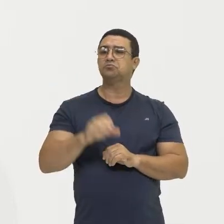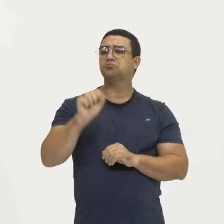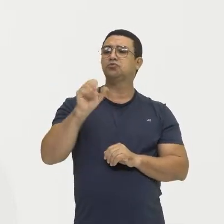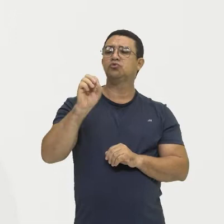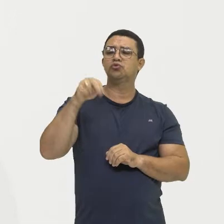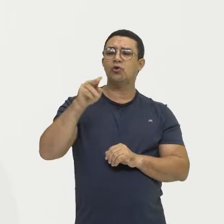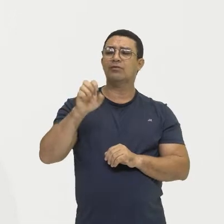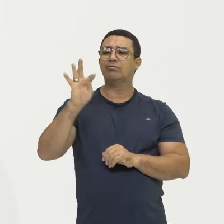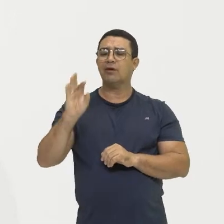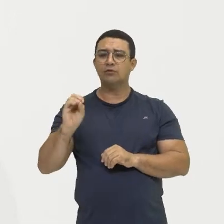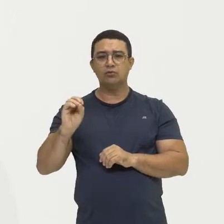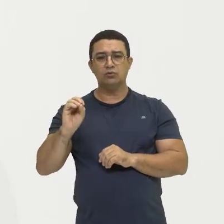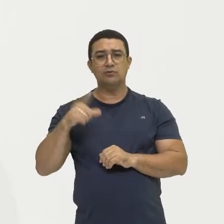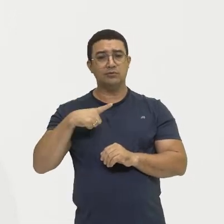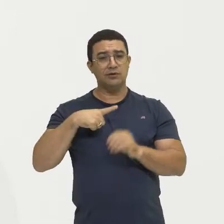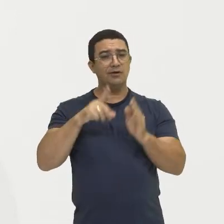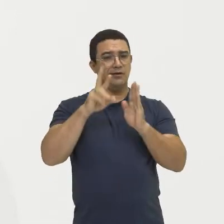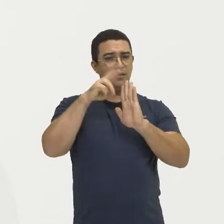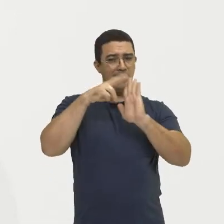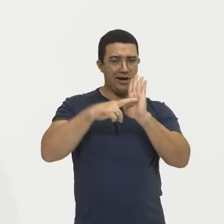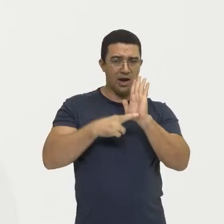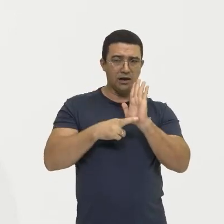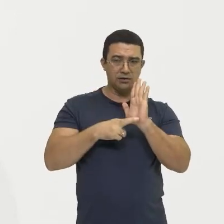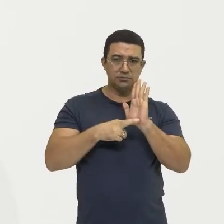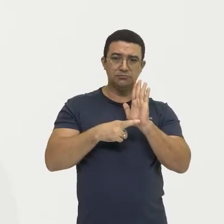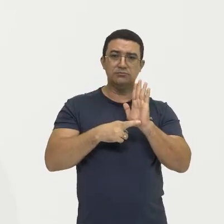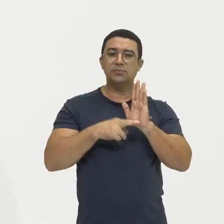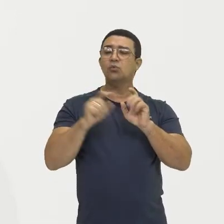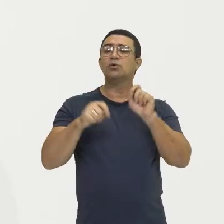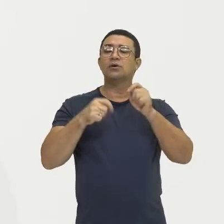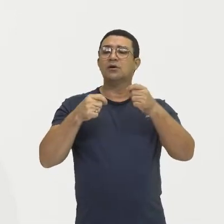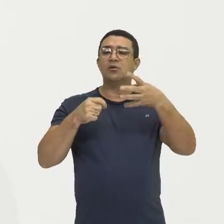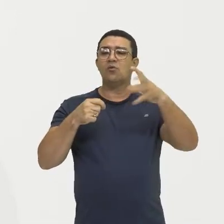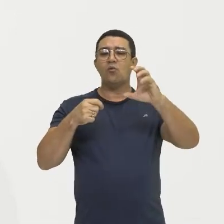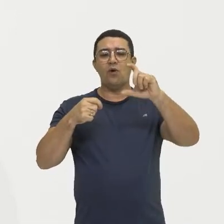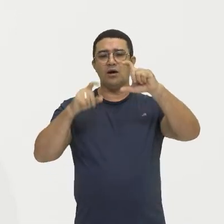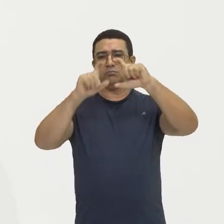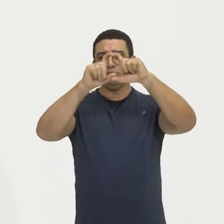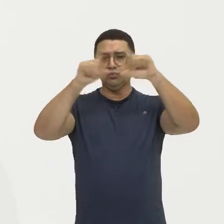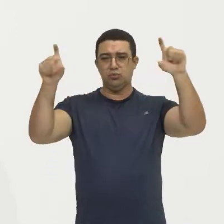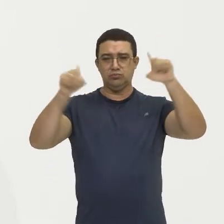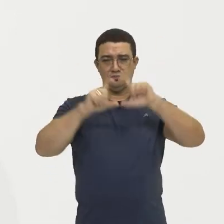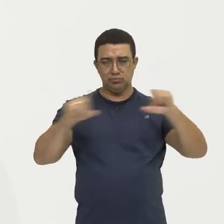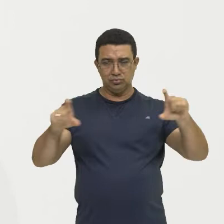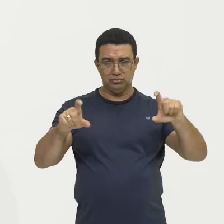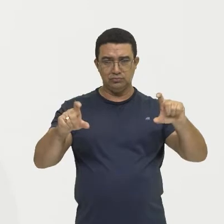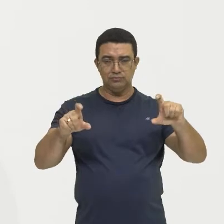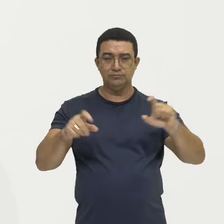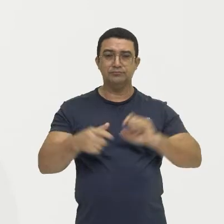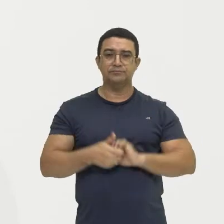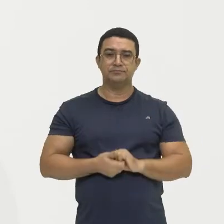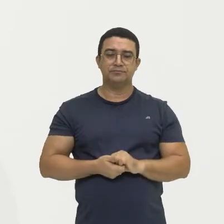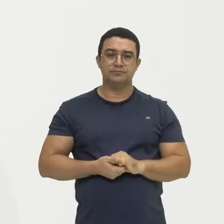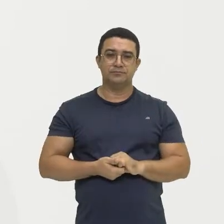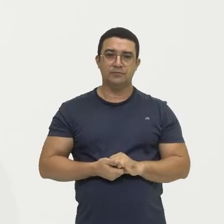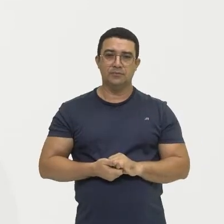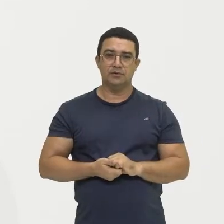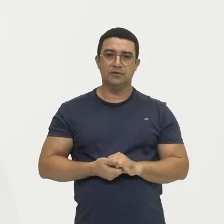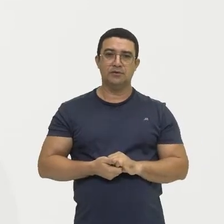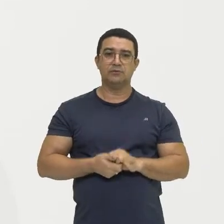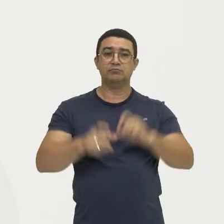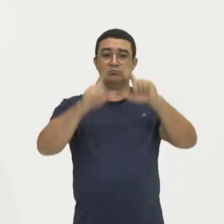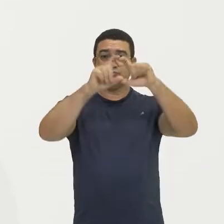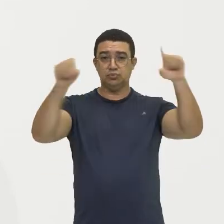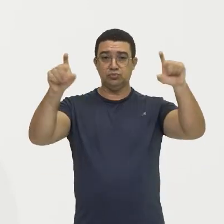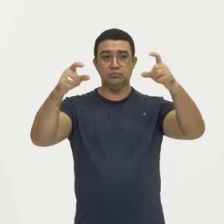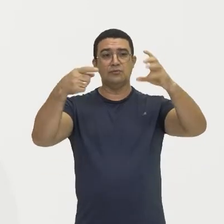segue regras fixas, composto por 4 estrofes, sendo 2 quartetos e 2 tercetos, 2 estrofes de